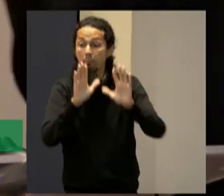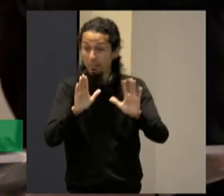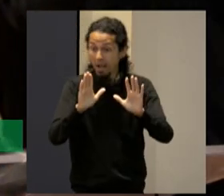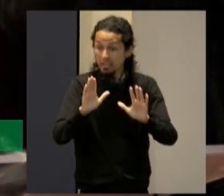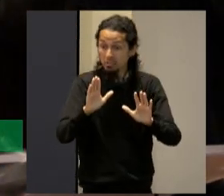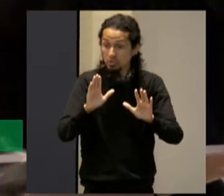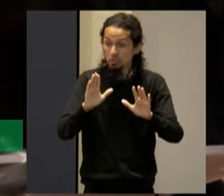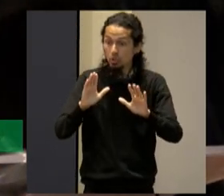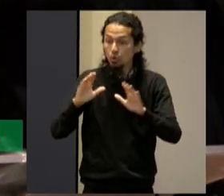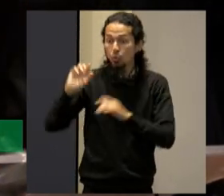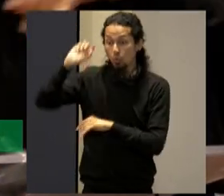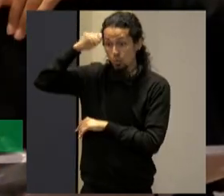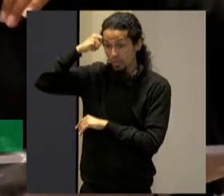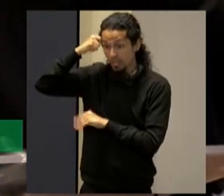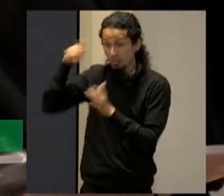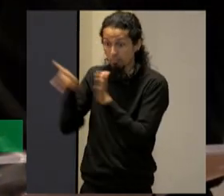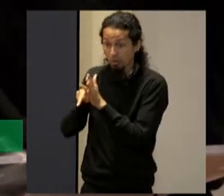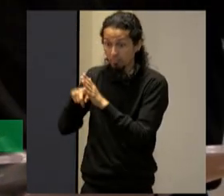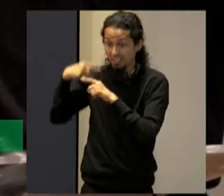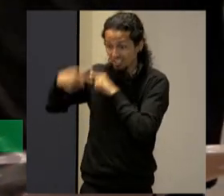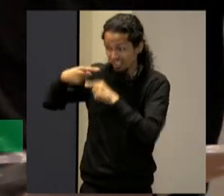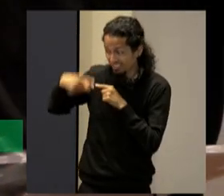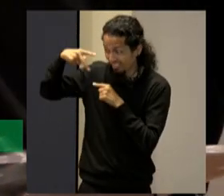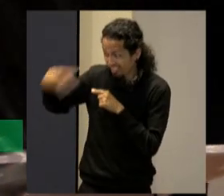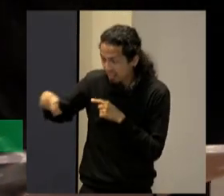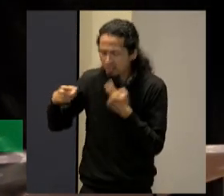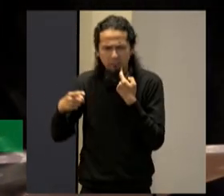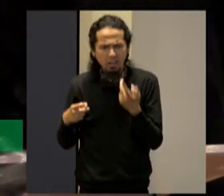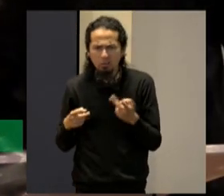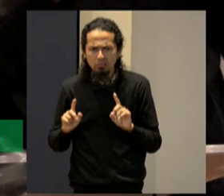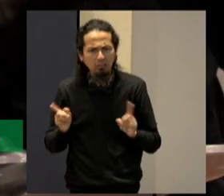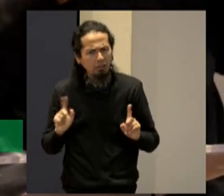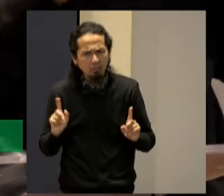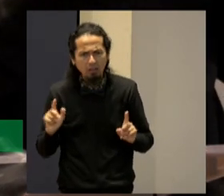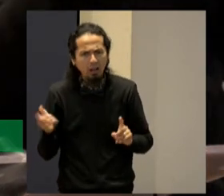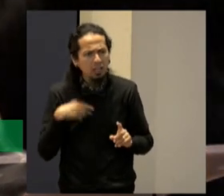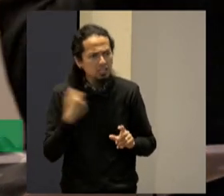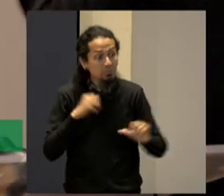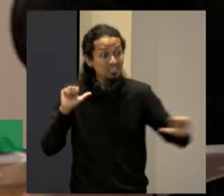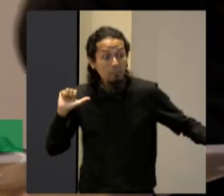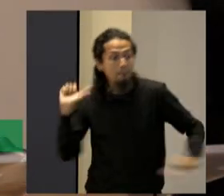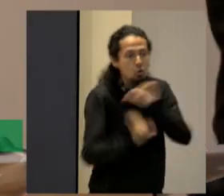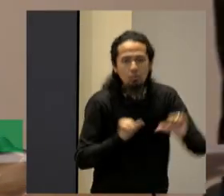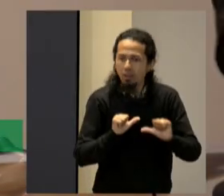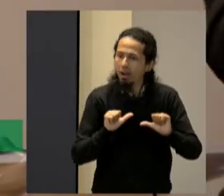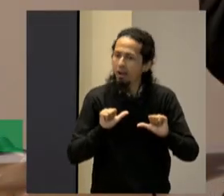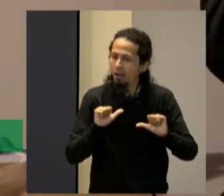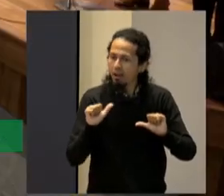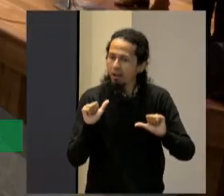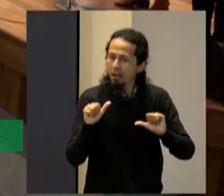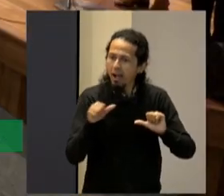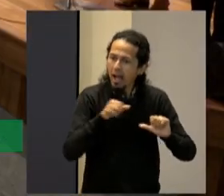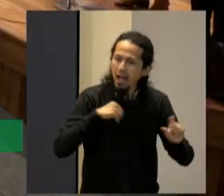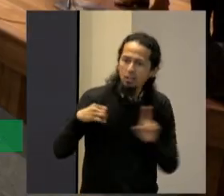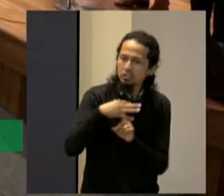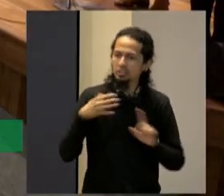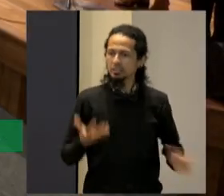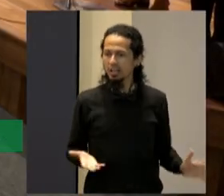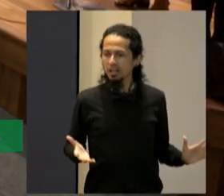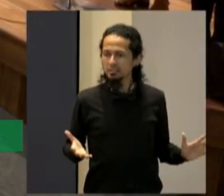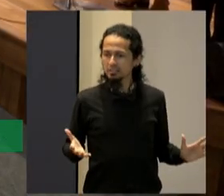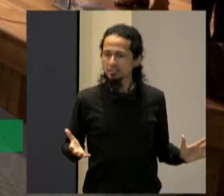geração disseram que não. Vamos revolucionar a sociedade de classes. Os nossos teóricos já eram